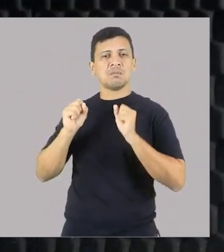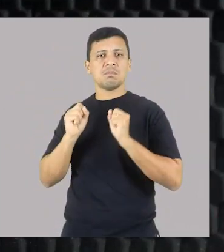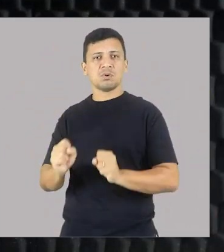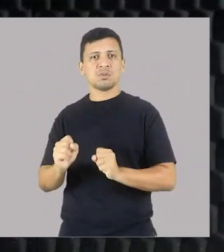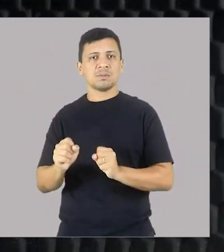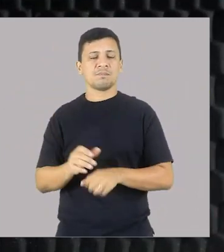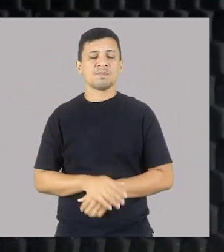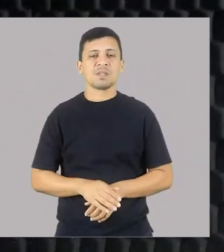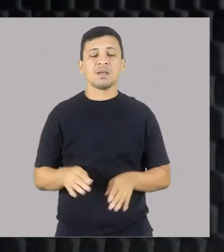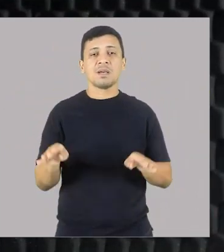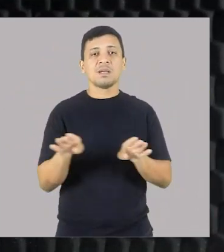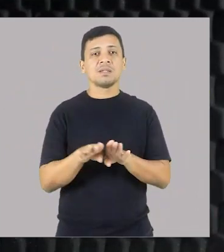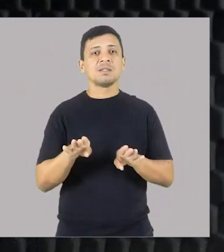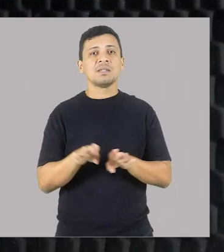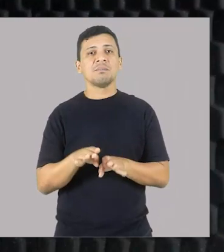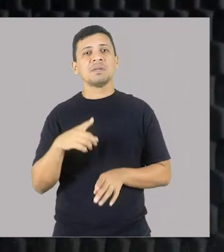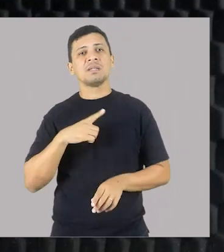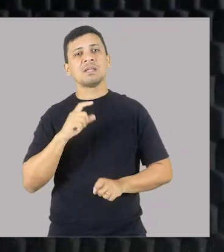às avessas,